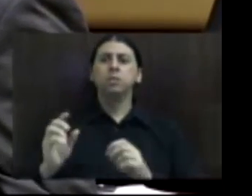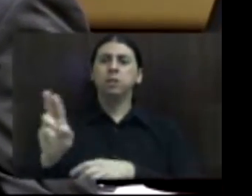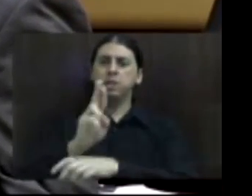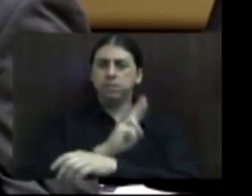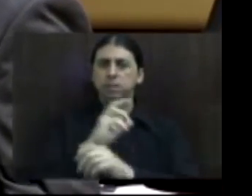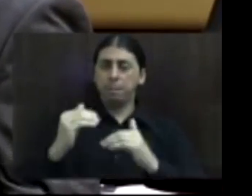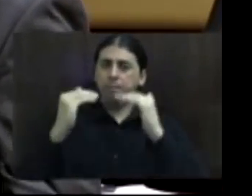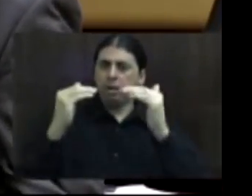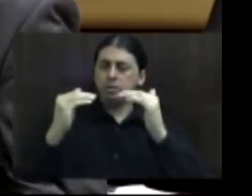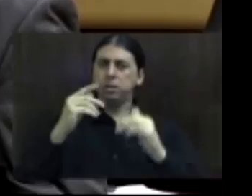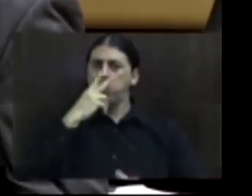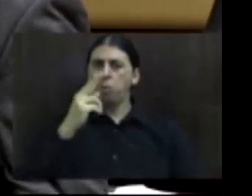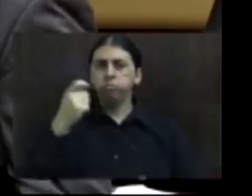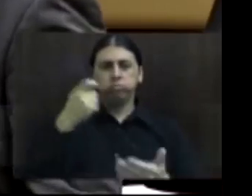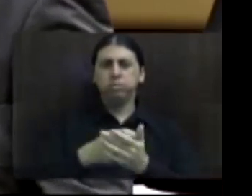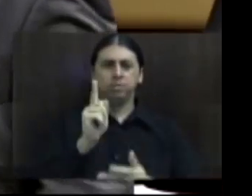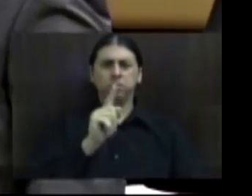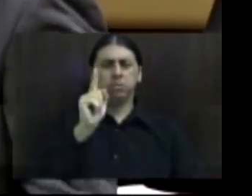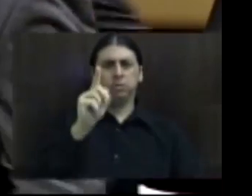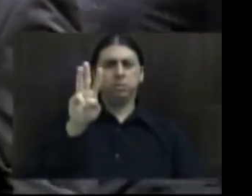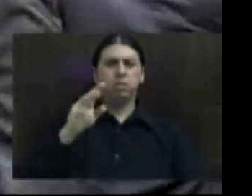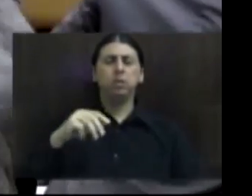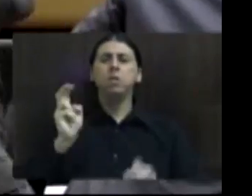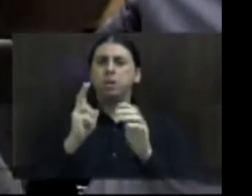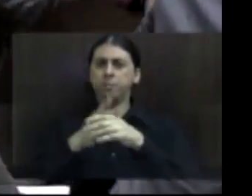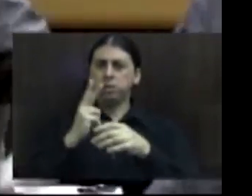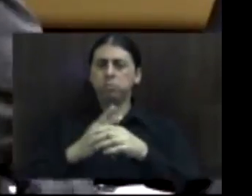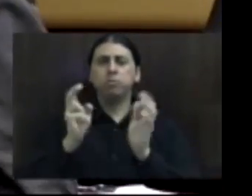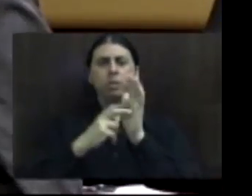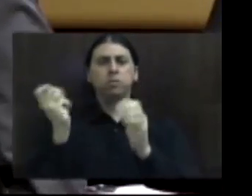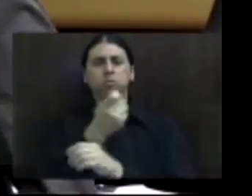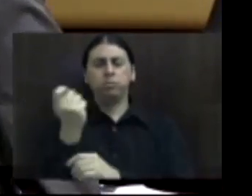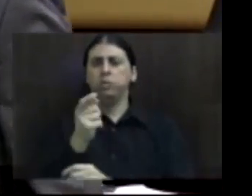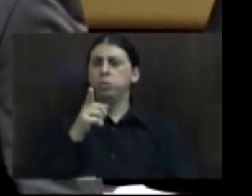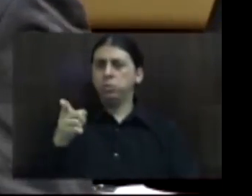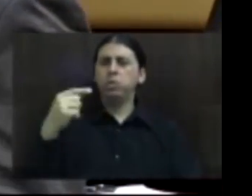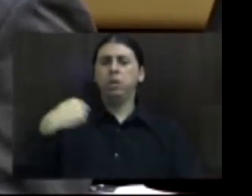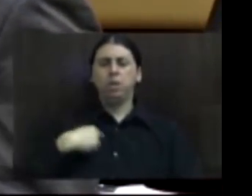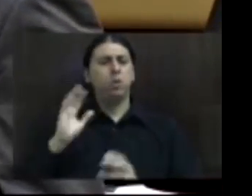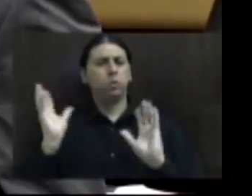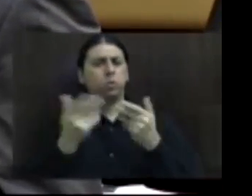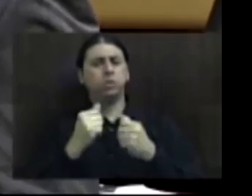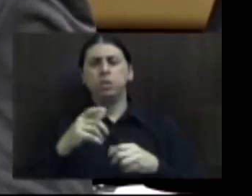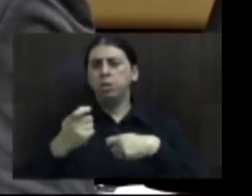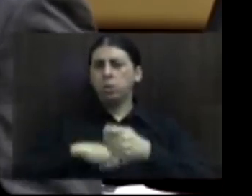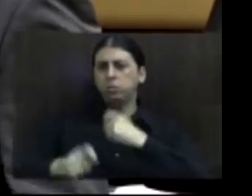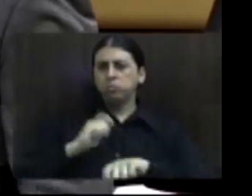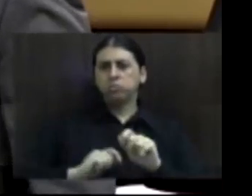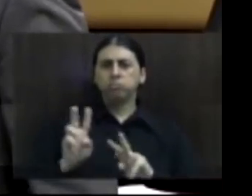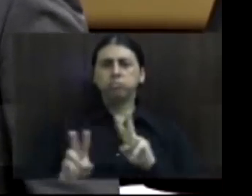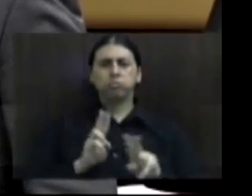o 13º com empréstimo do Banco Sul eu tu e todos os nossos gaúchos tem que saber que nós economizamos